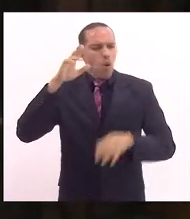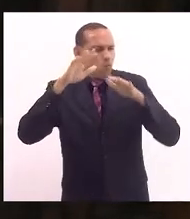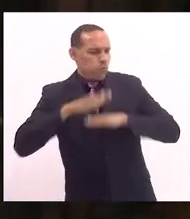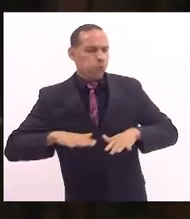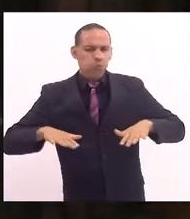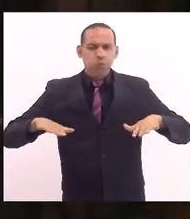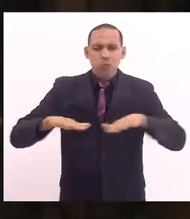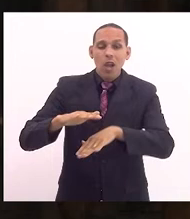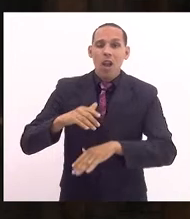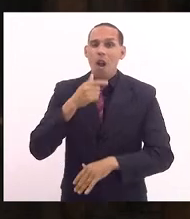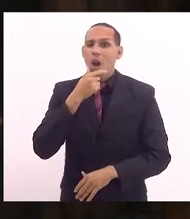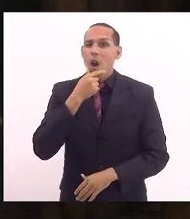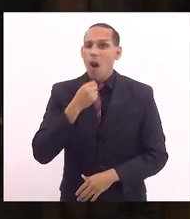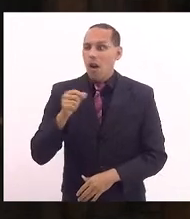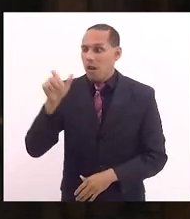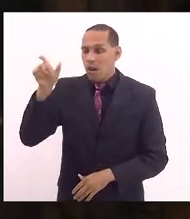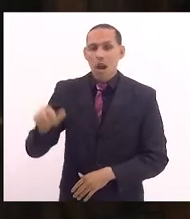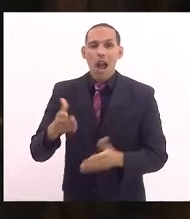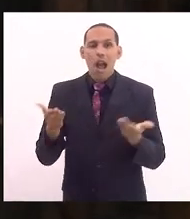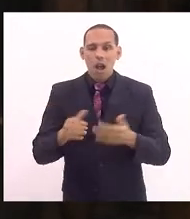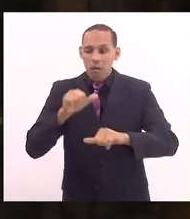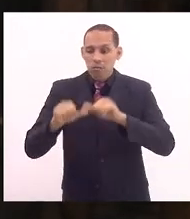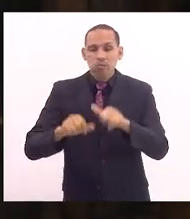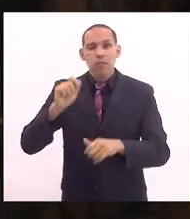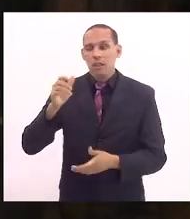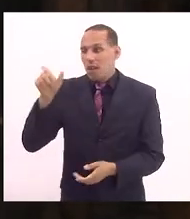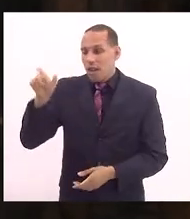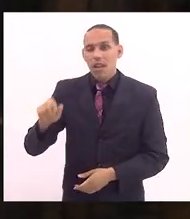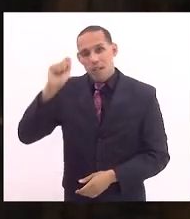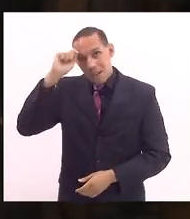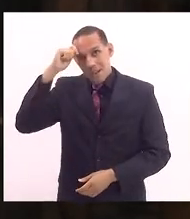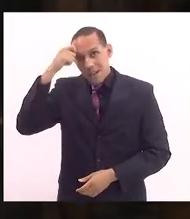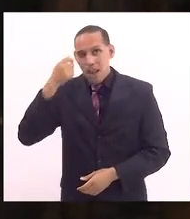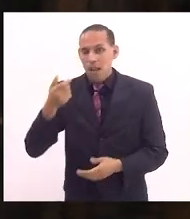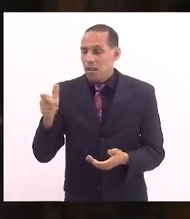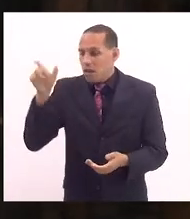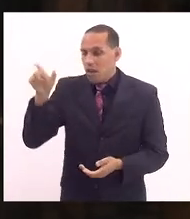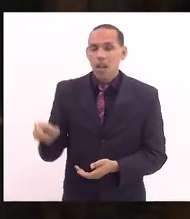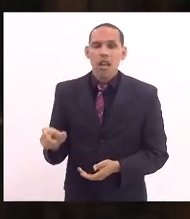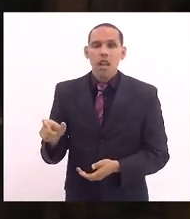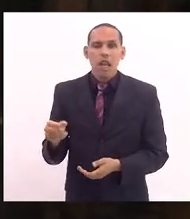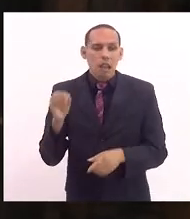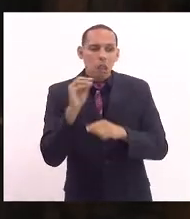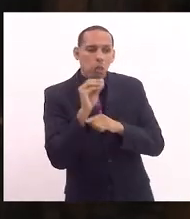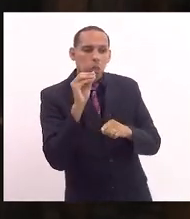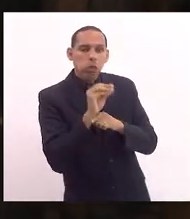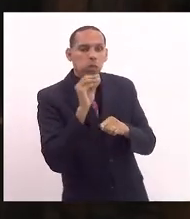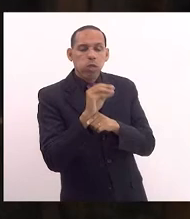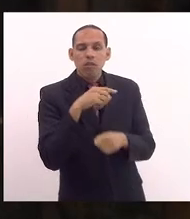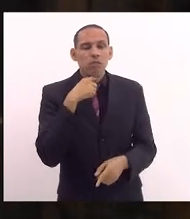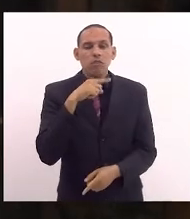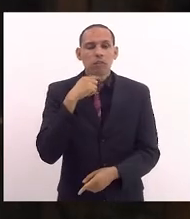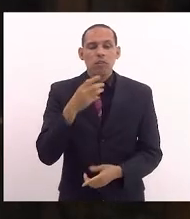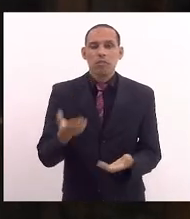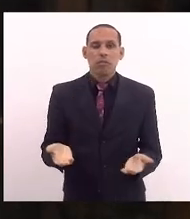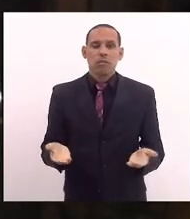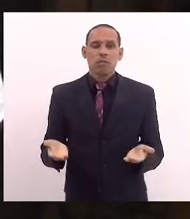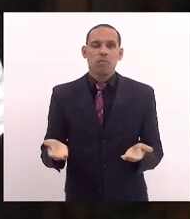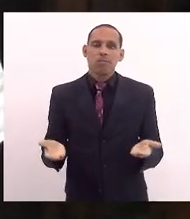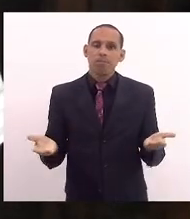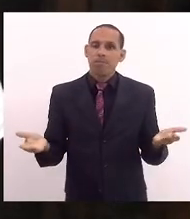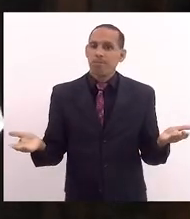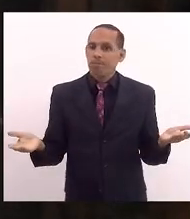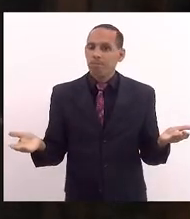a frustração de ser um homem negro e não conseguir ser o único garantidor do seu lar.